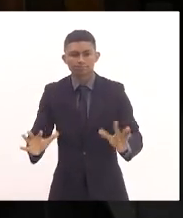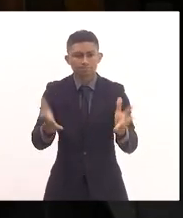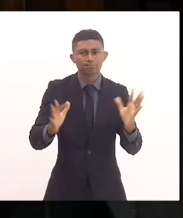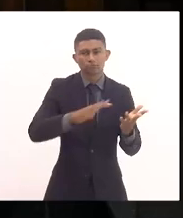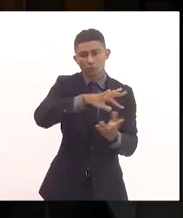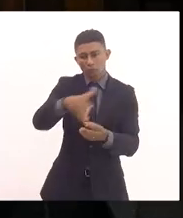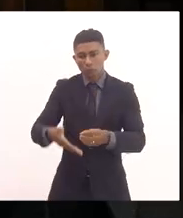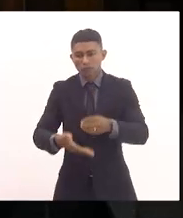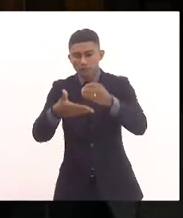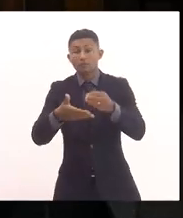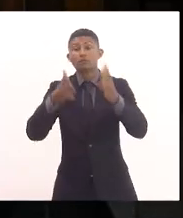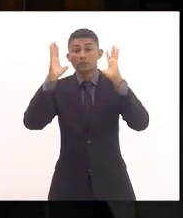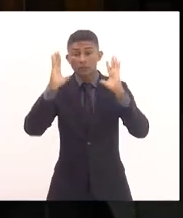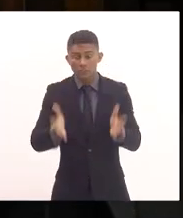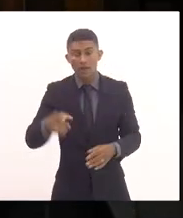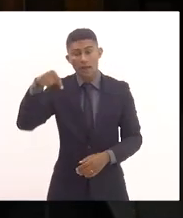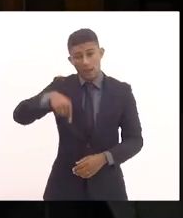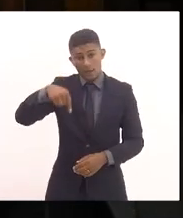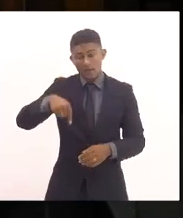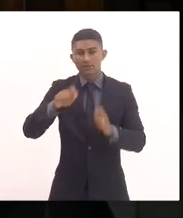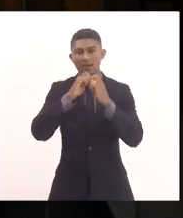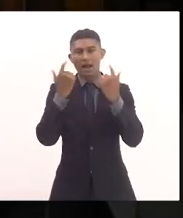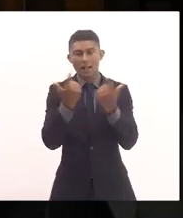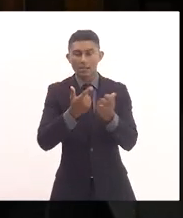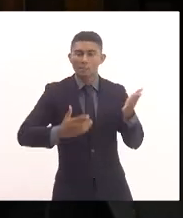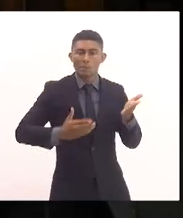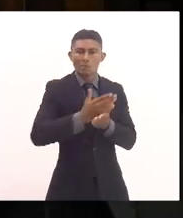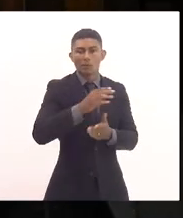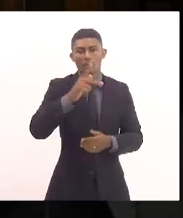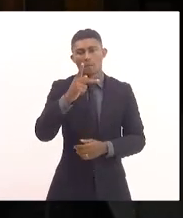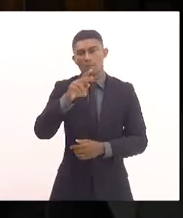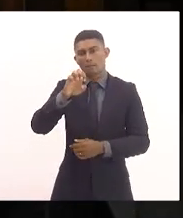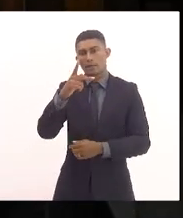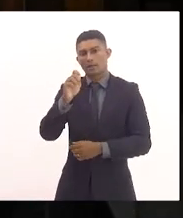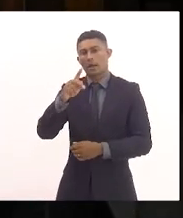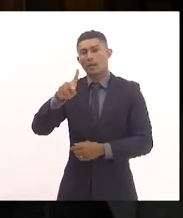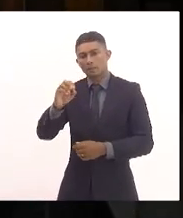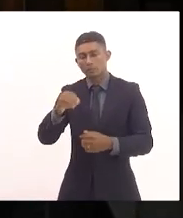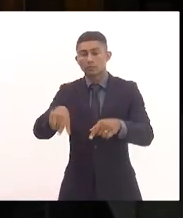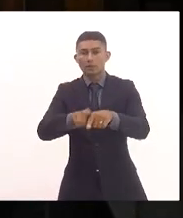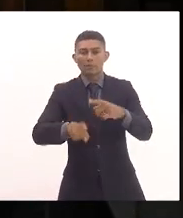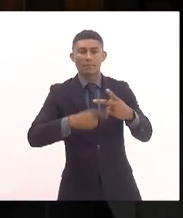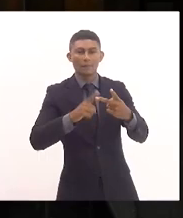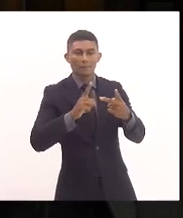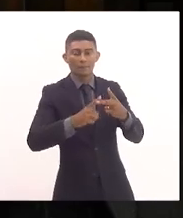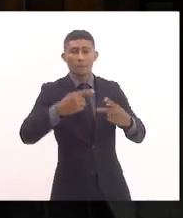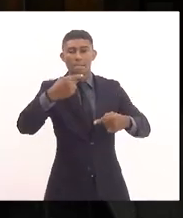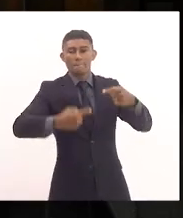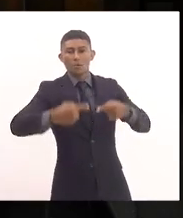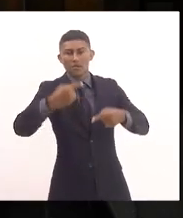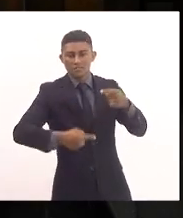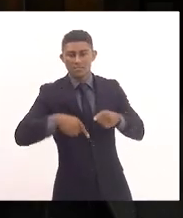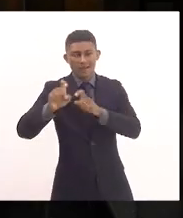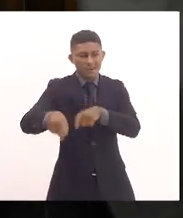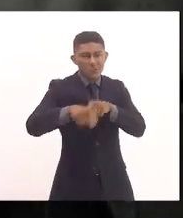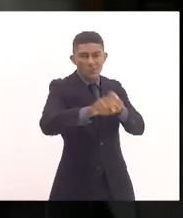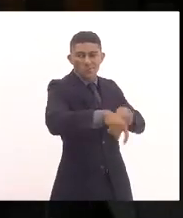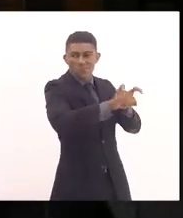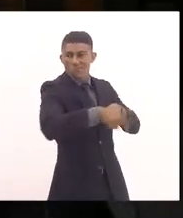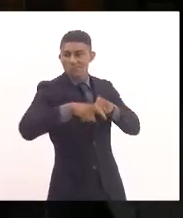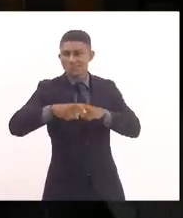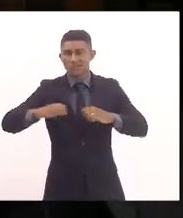aprovou aqui nessa casa a PEAPO, já aprovou aqui nessa casa a Política Estadual de Agricultura Urbana, e agora a gente quer que essas